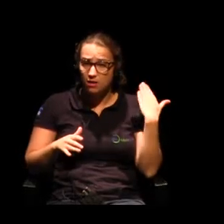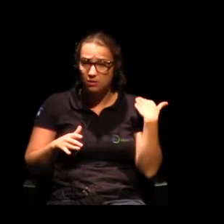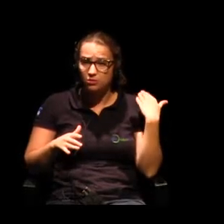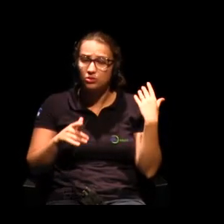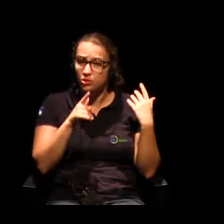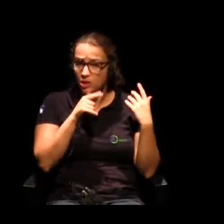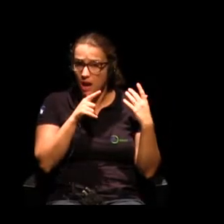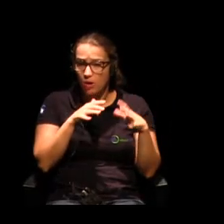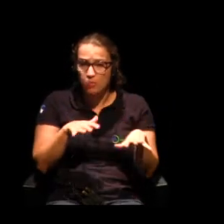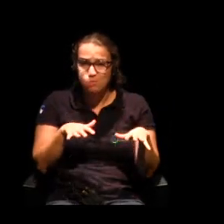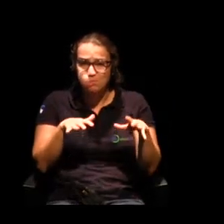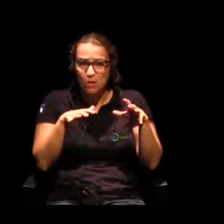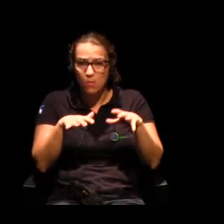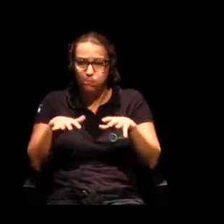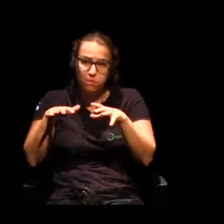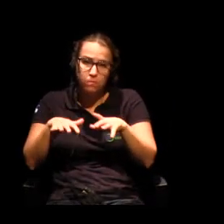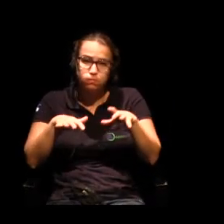haviam